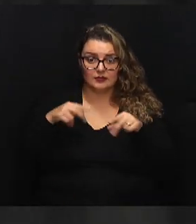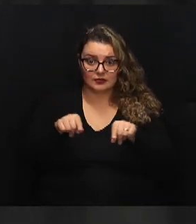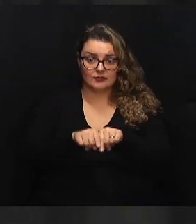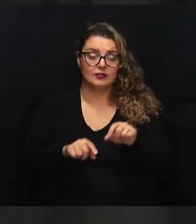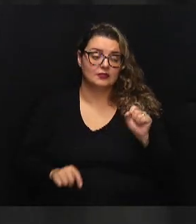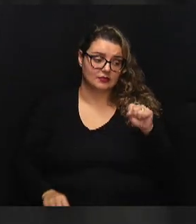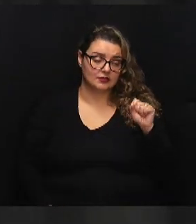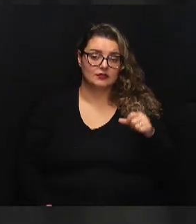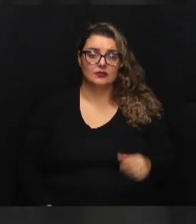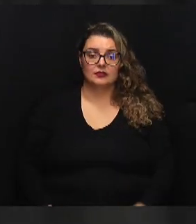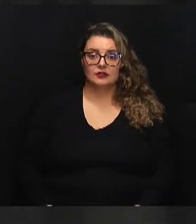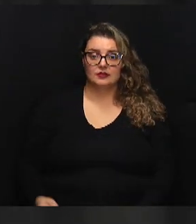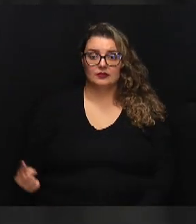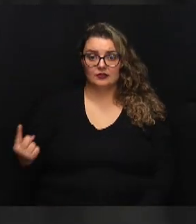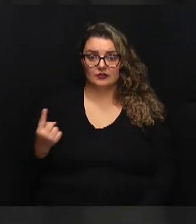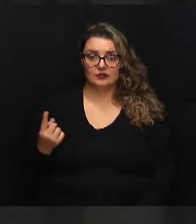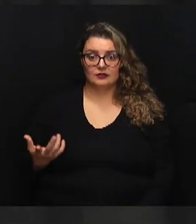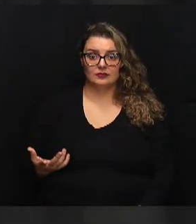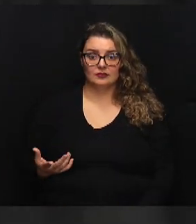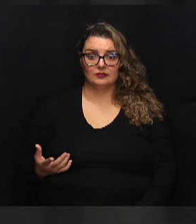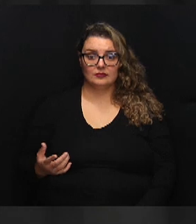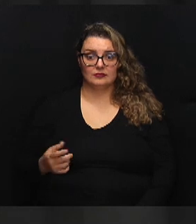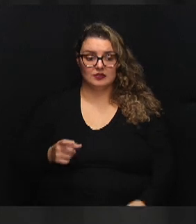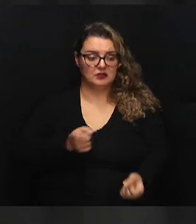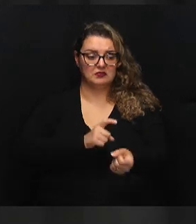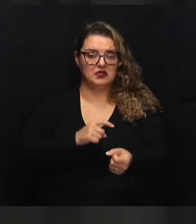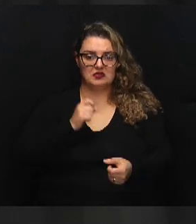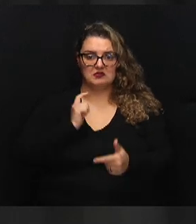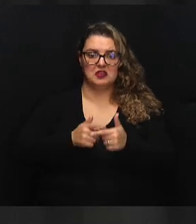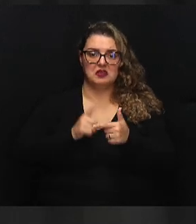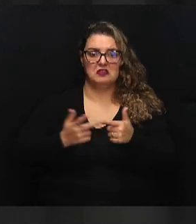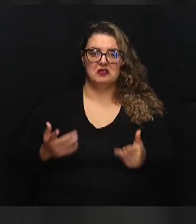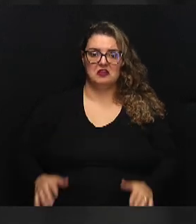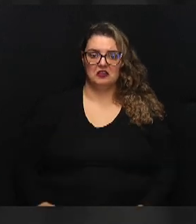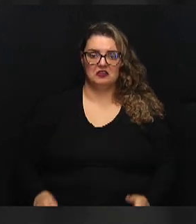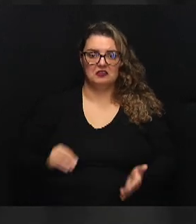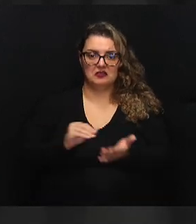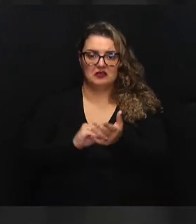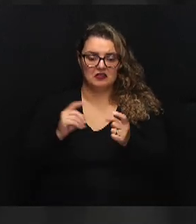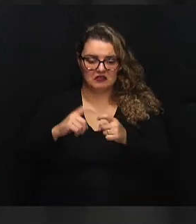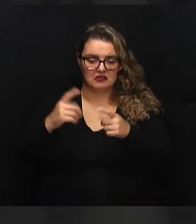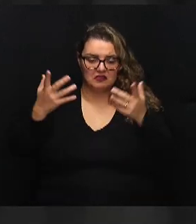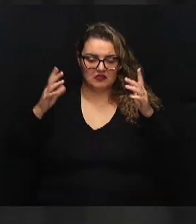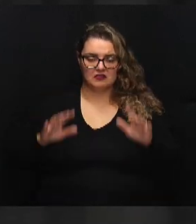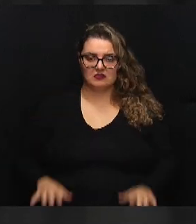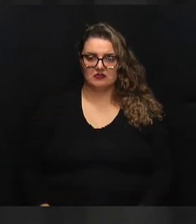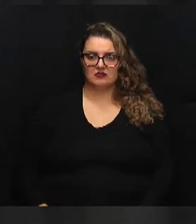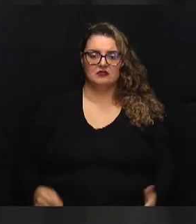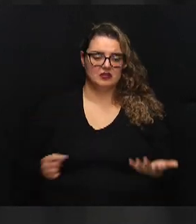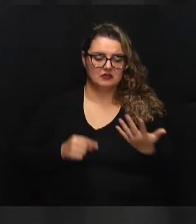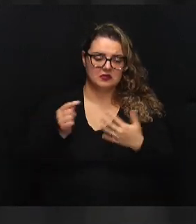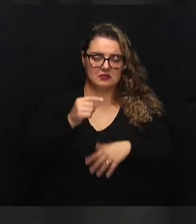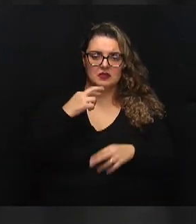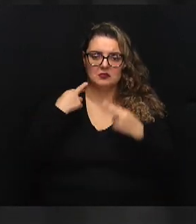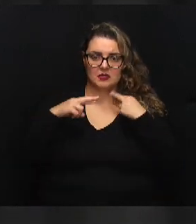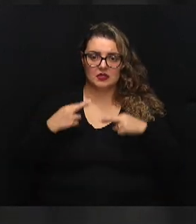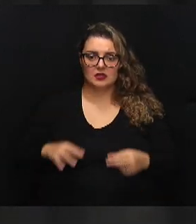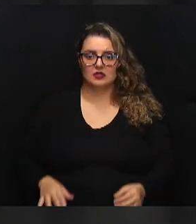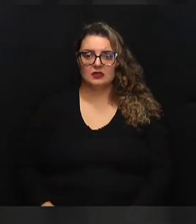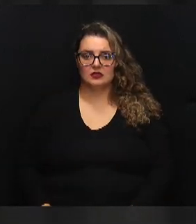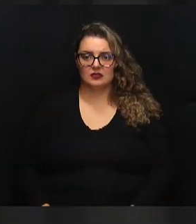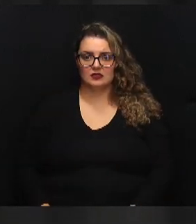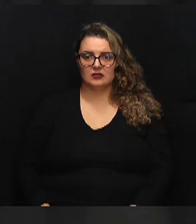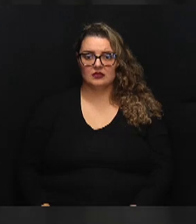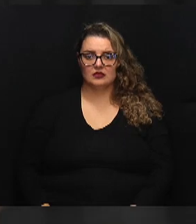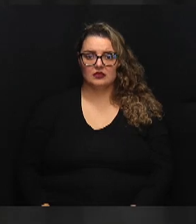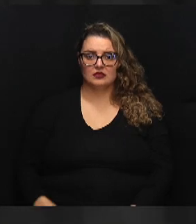Até uns que chegam mais exaltados e xingam, está faltando médico, está isso, está aquilo. Nós